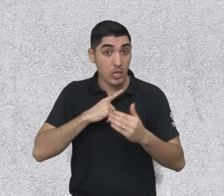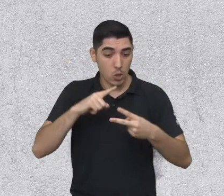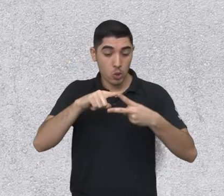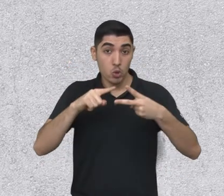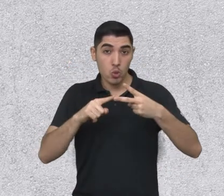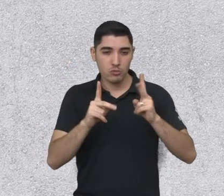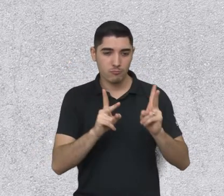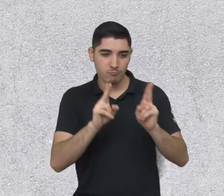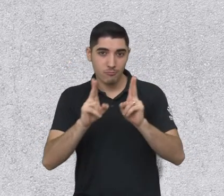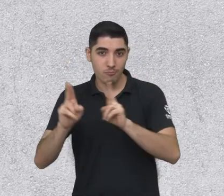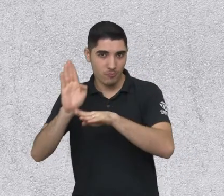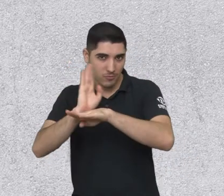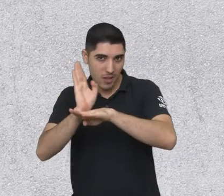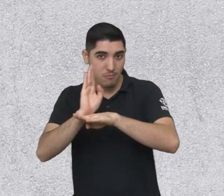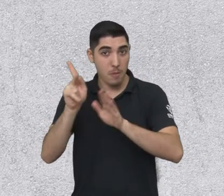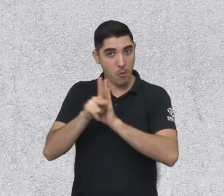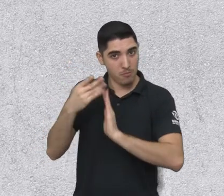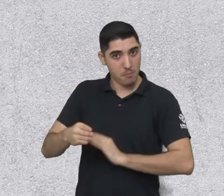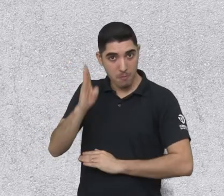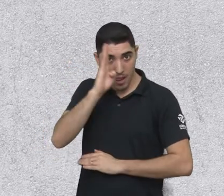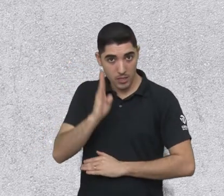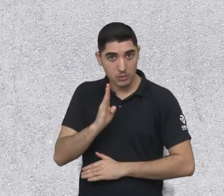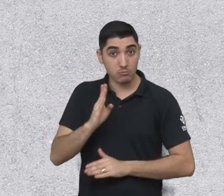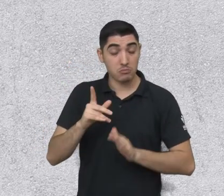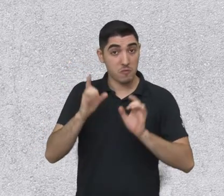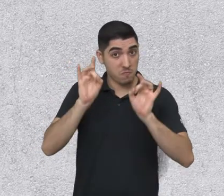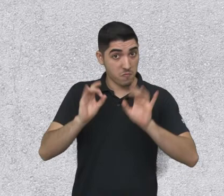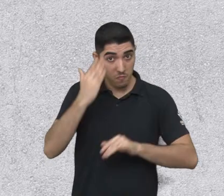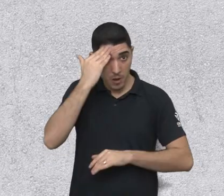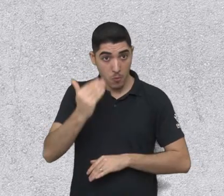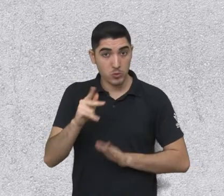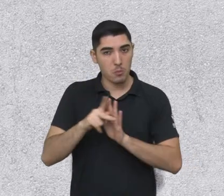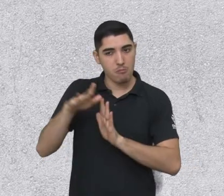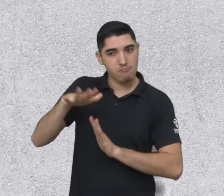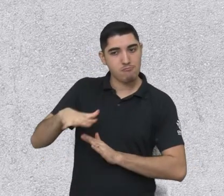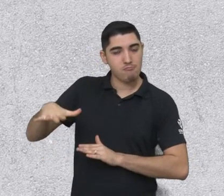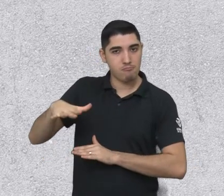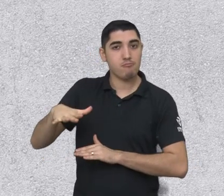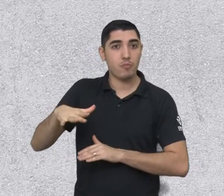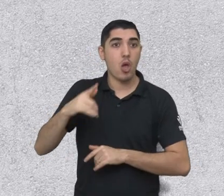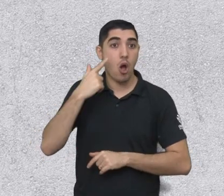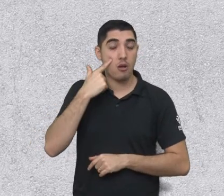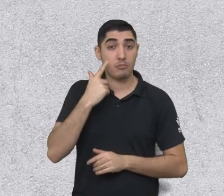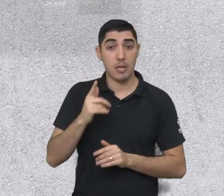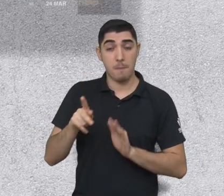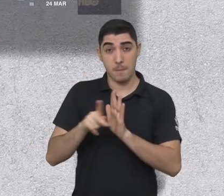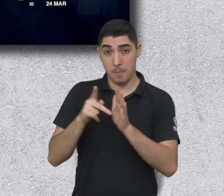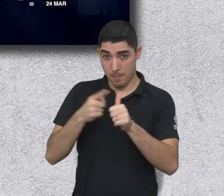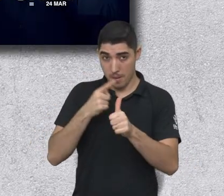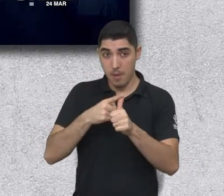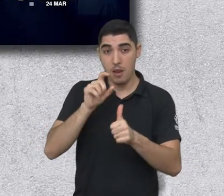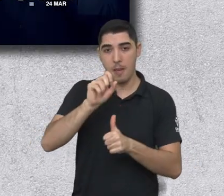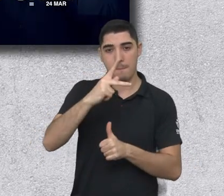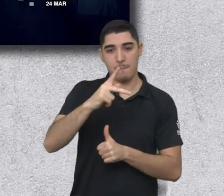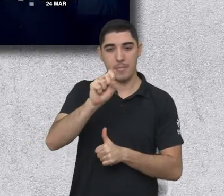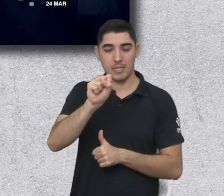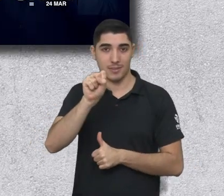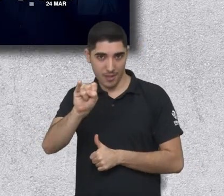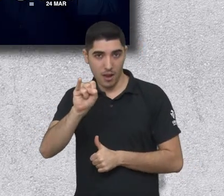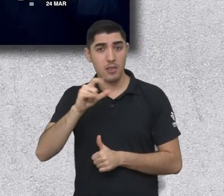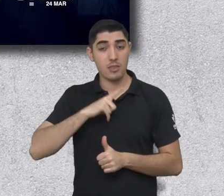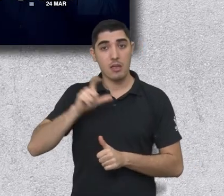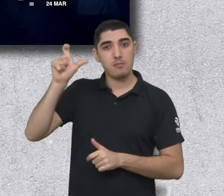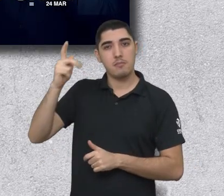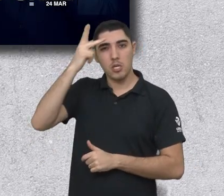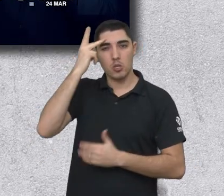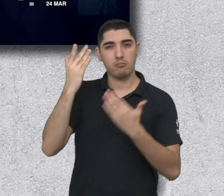assistir 2 séries brasileiras, ambas premiadas, que retratam a vida de profissionais da área. A série Psy conta a história de um psicólogo